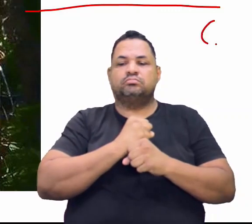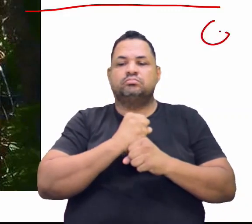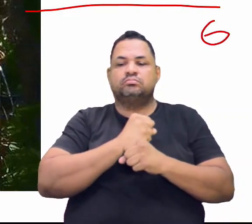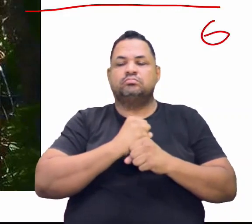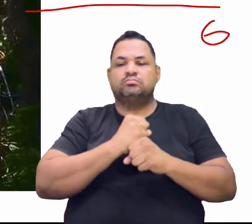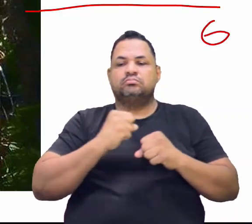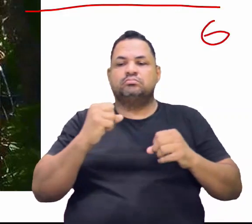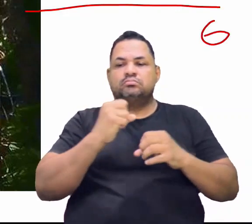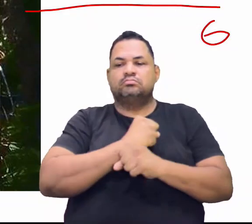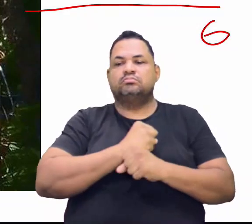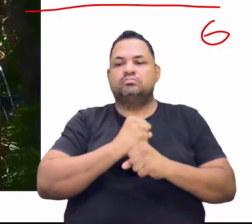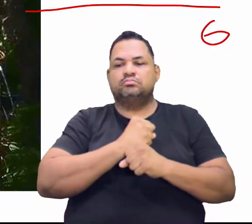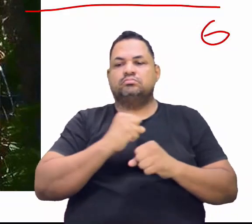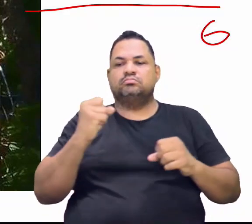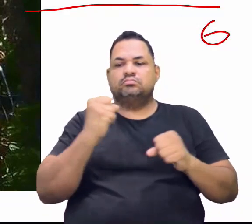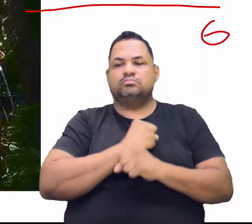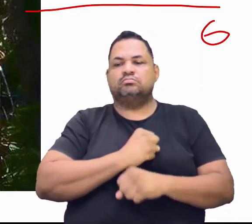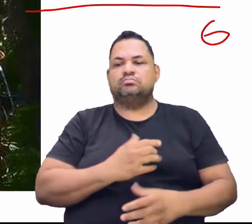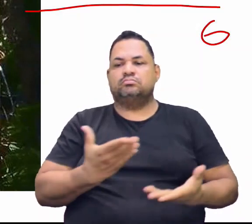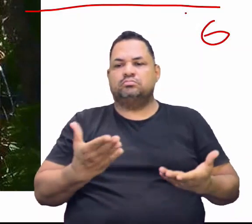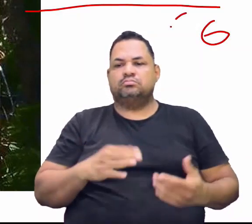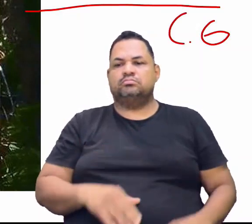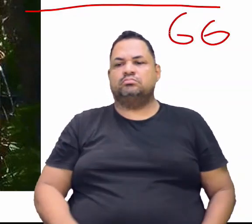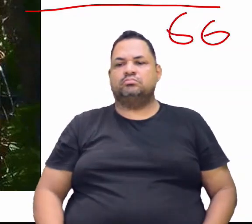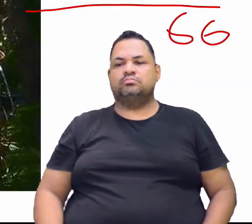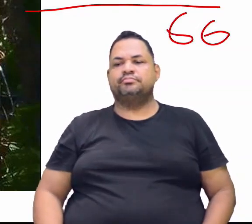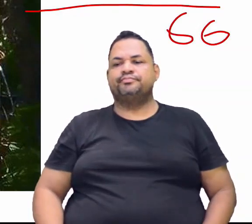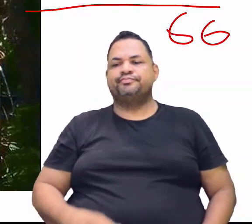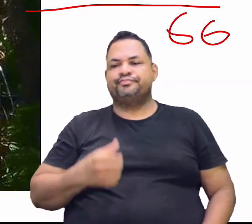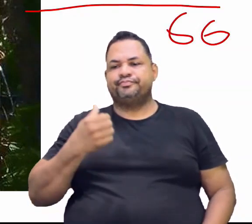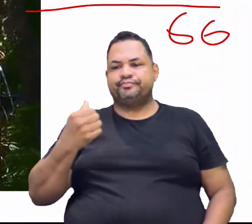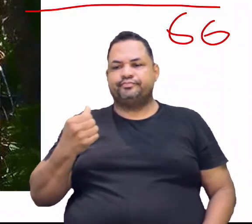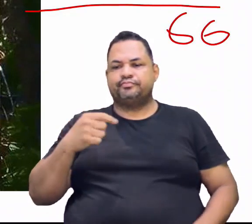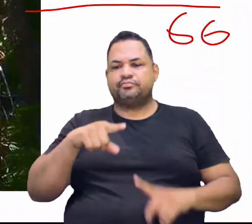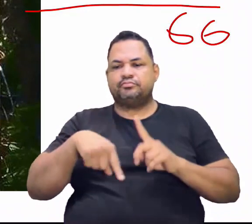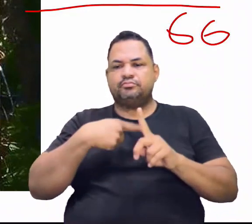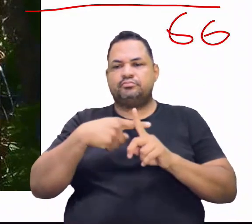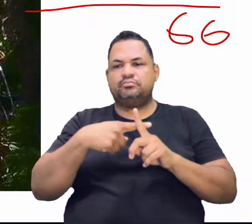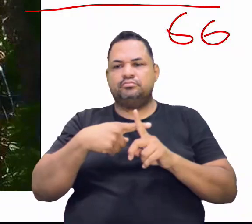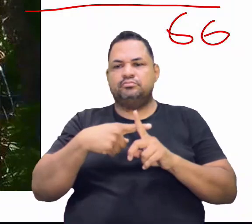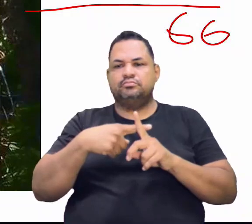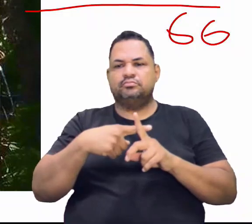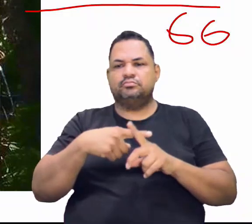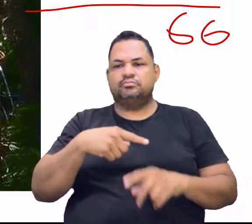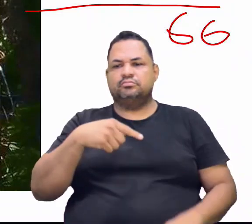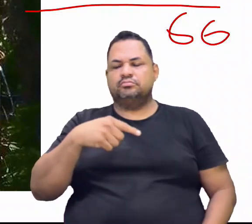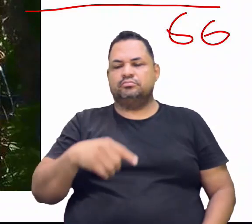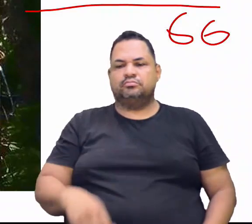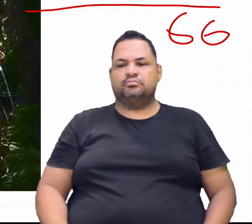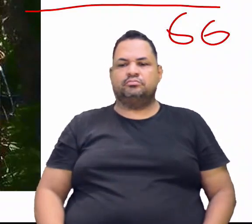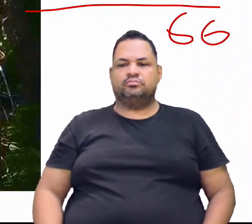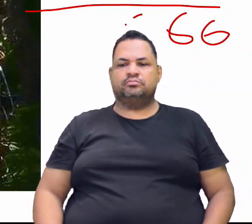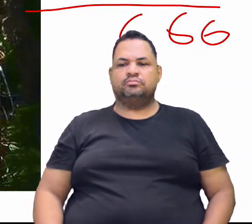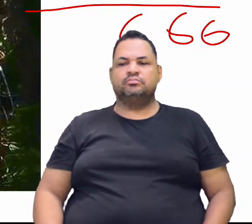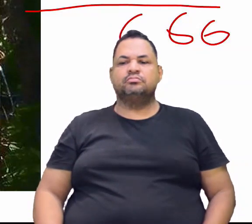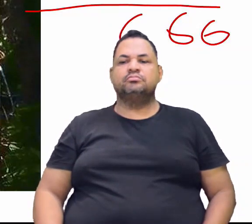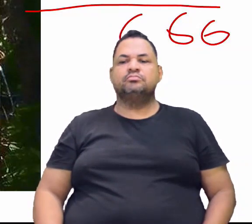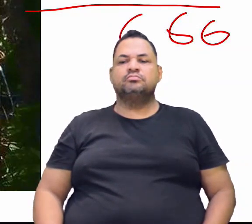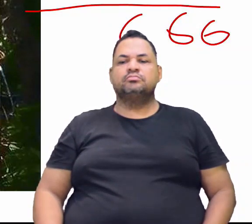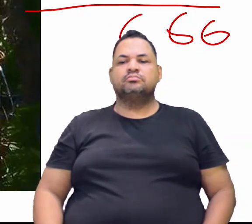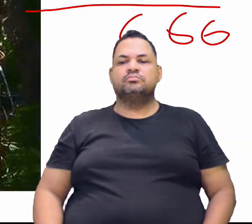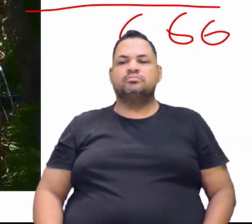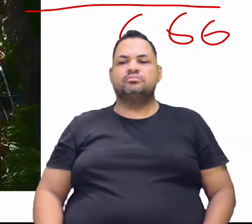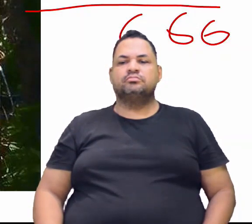3, 5, 6. Aí 10, 16. Vai 1. 7, 7, 14, 15,